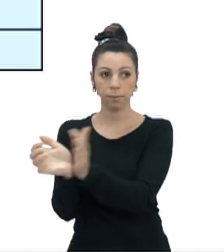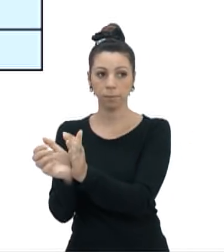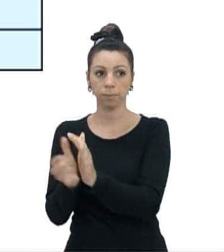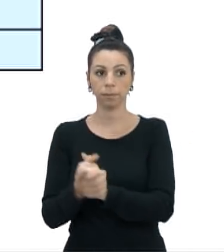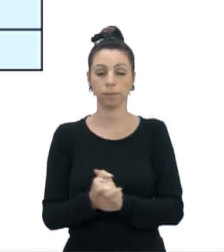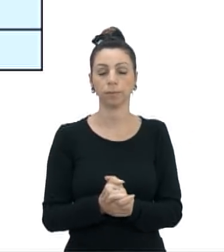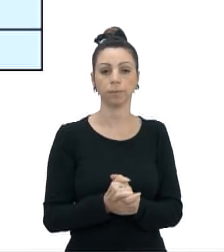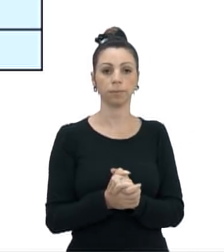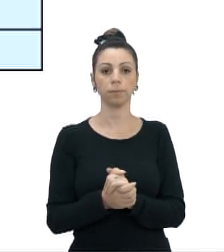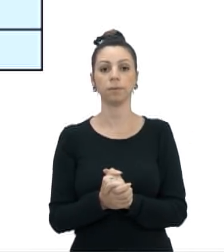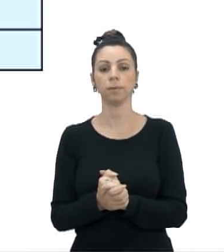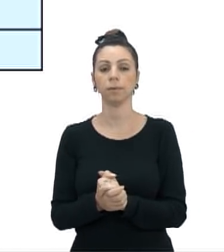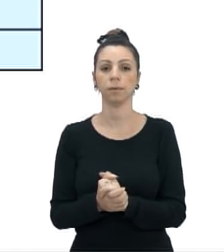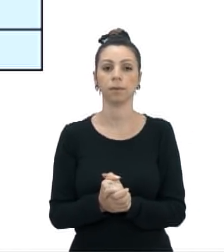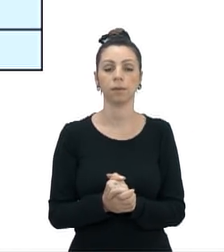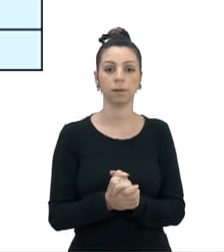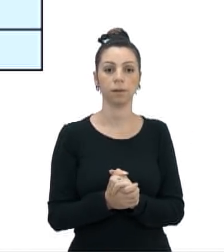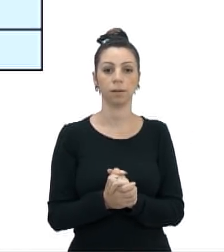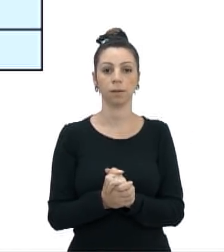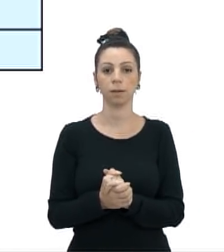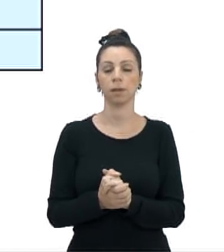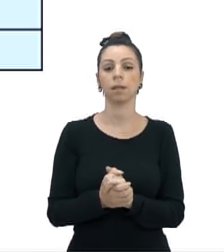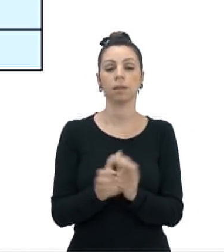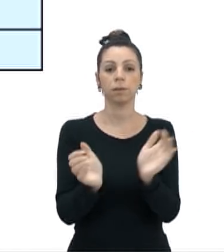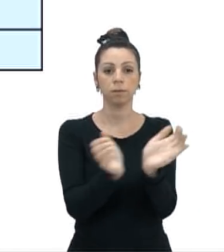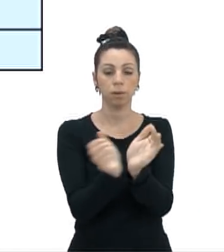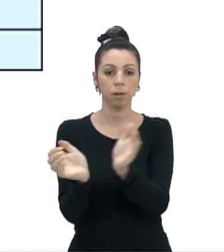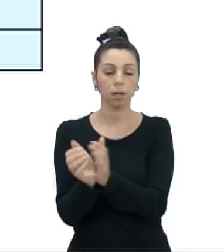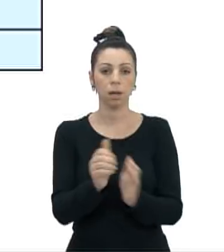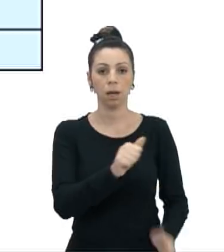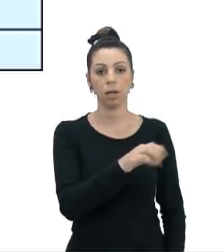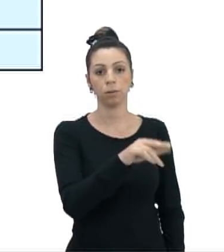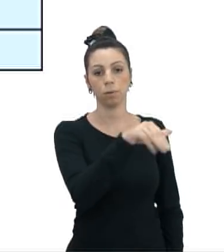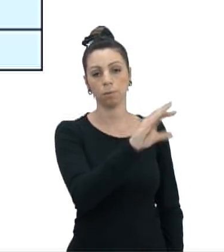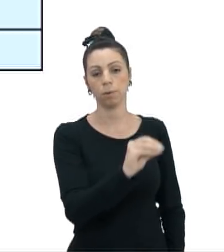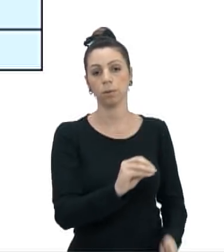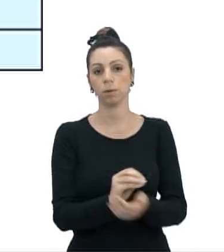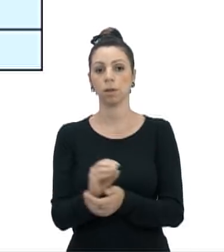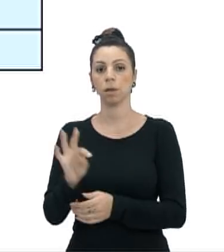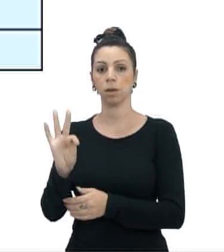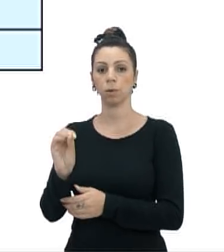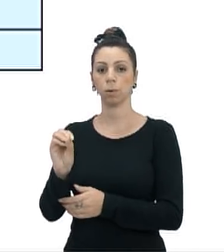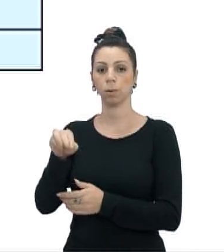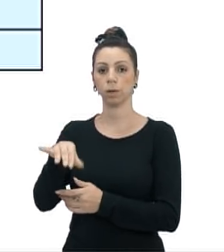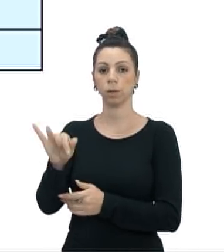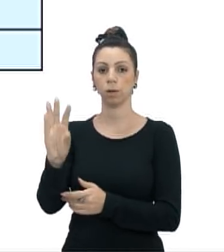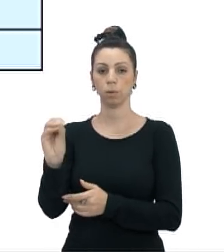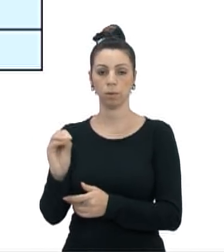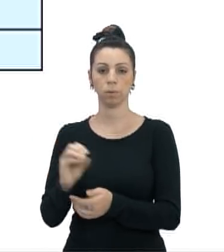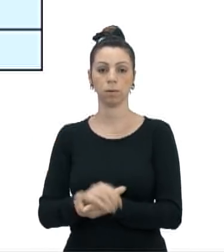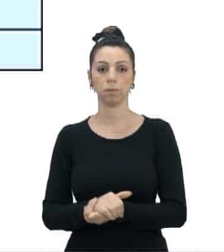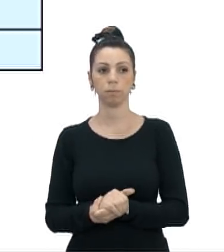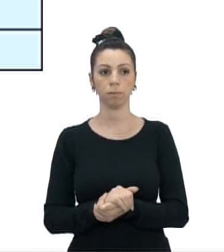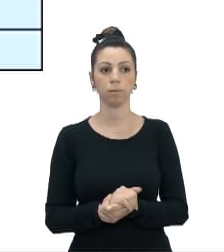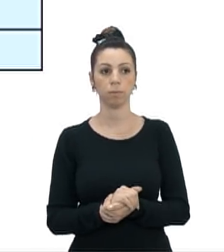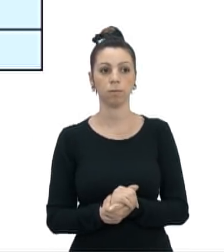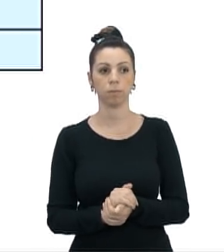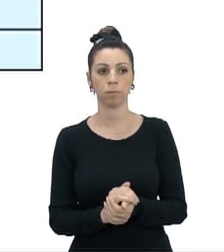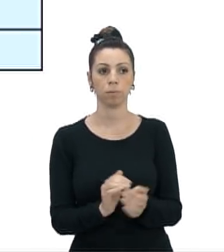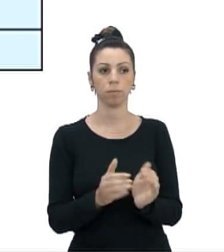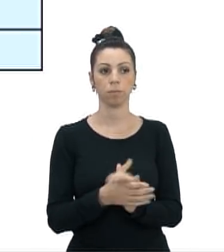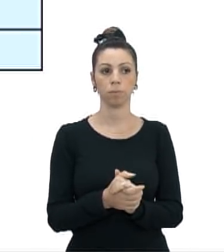e tônicos. Mas não precisa memorizar isso aí, precisa entender como funciona. Então, os átonos são aqueles